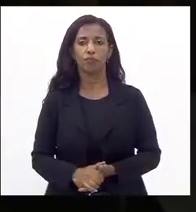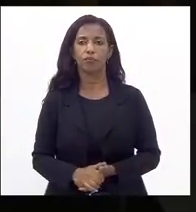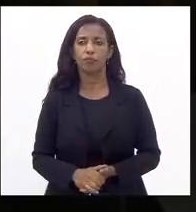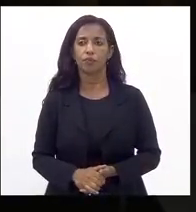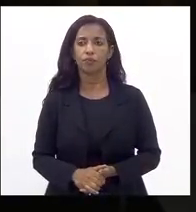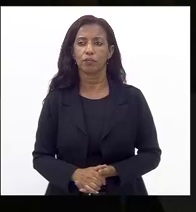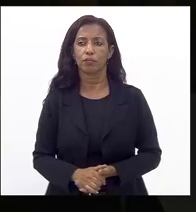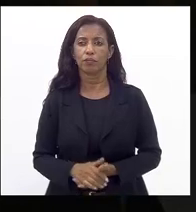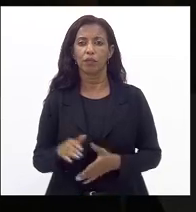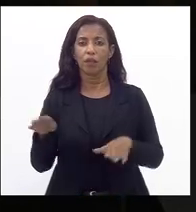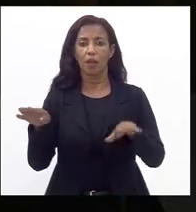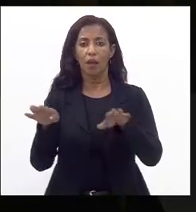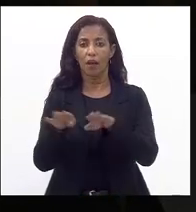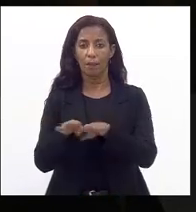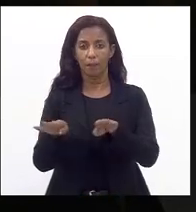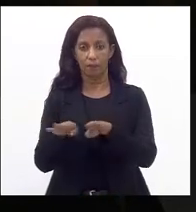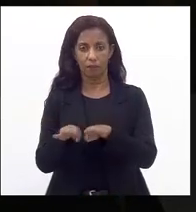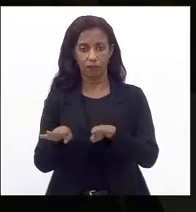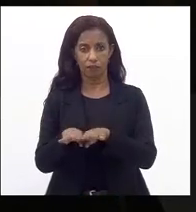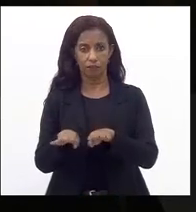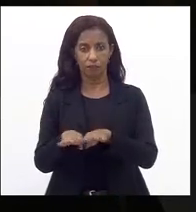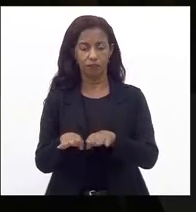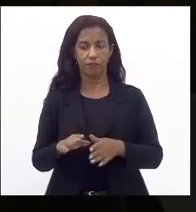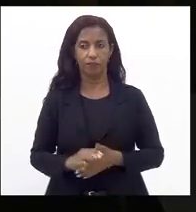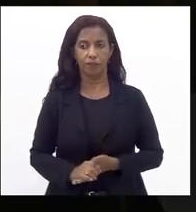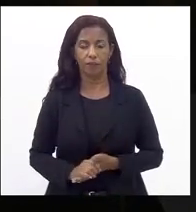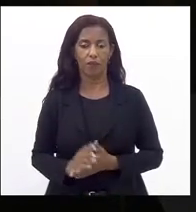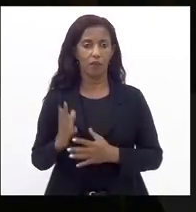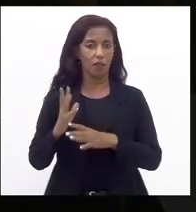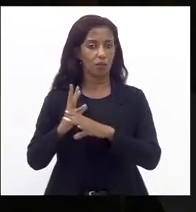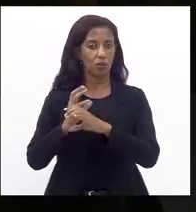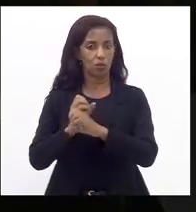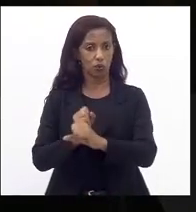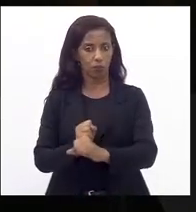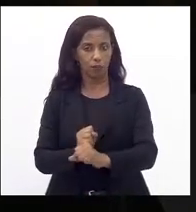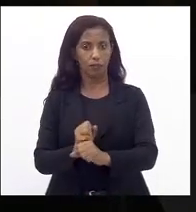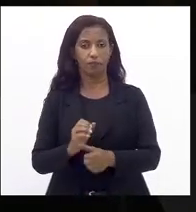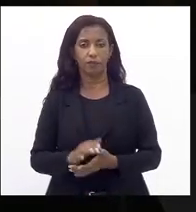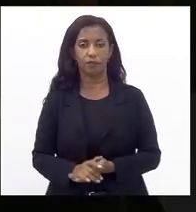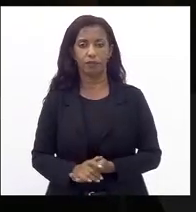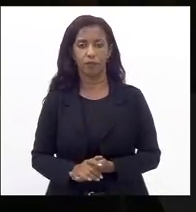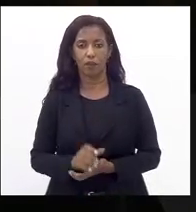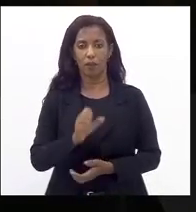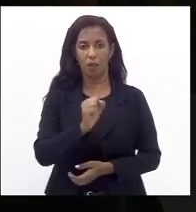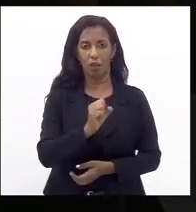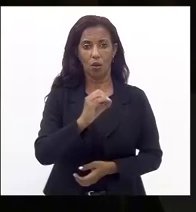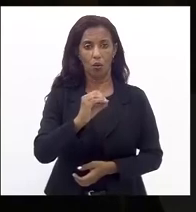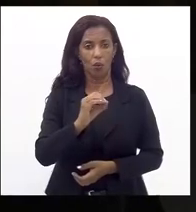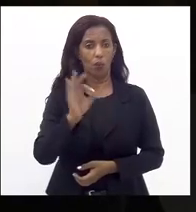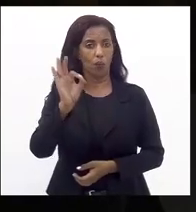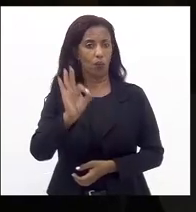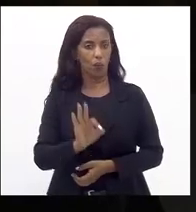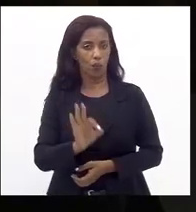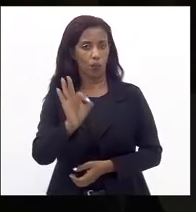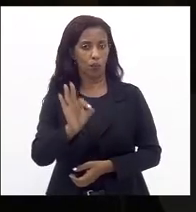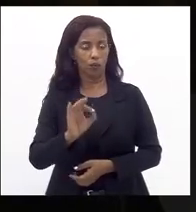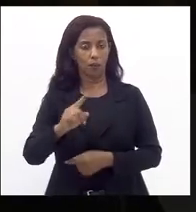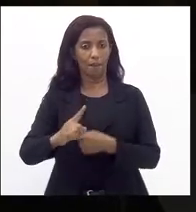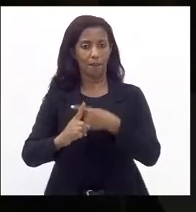é a média aritmética da soma das oitenta por cento